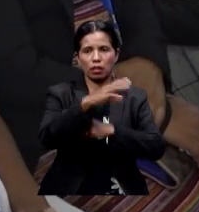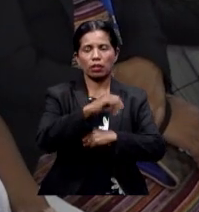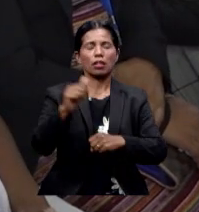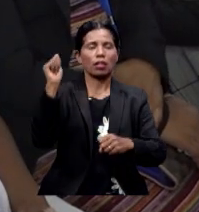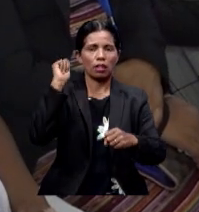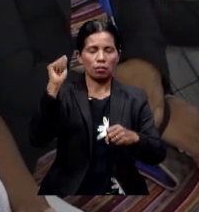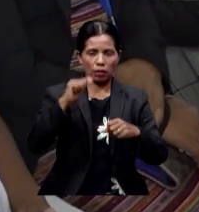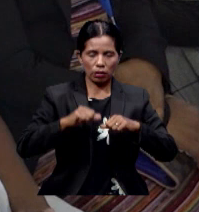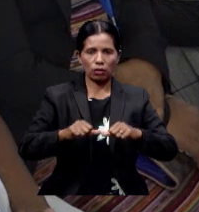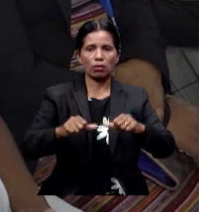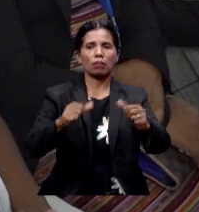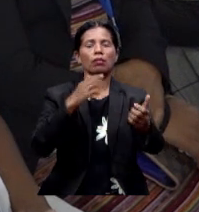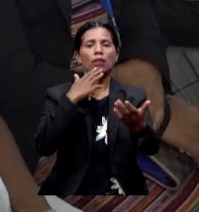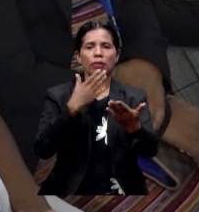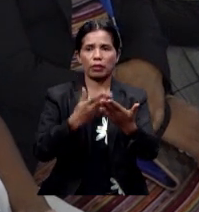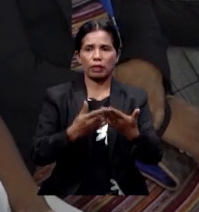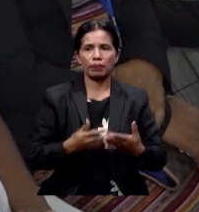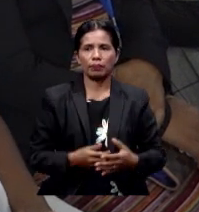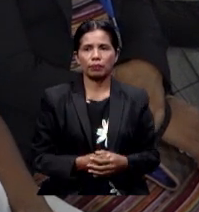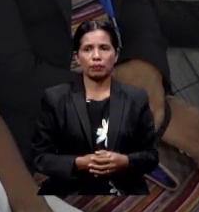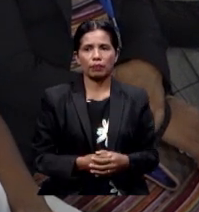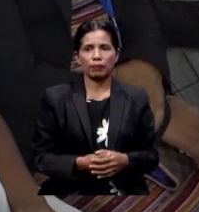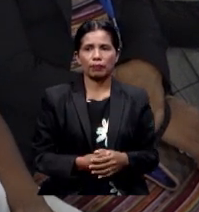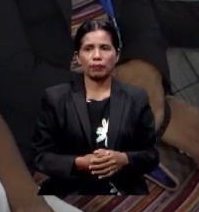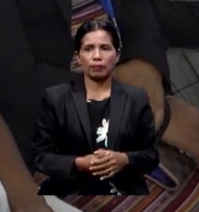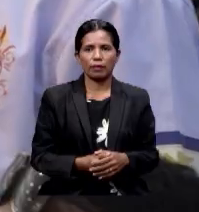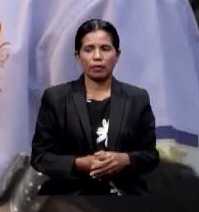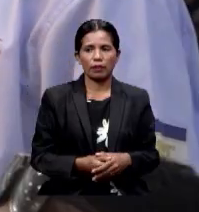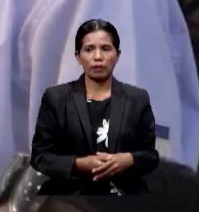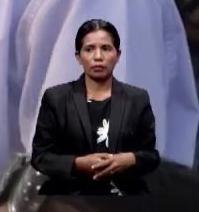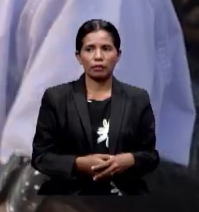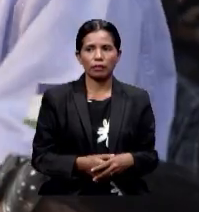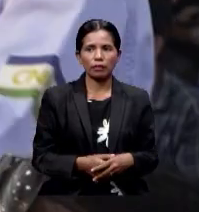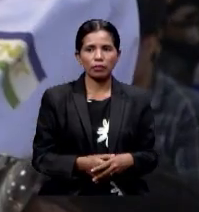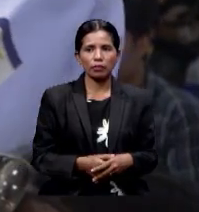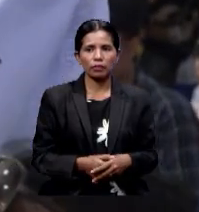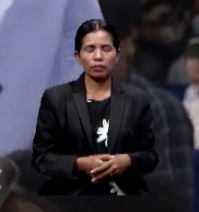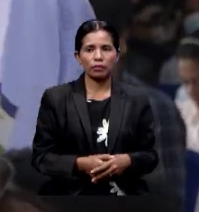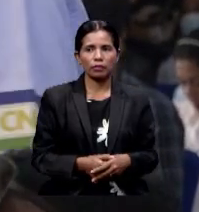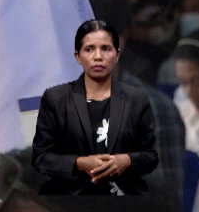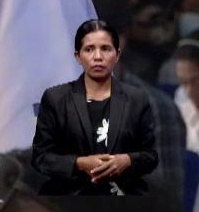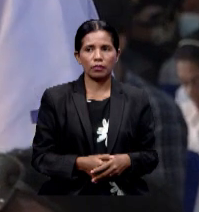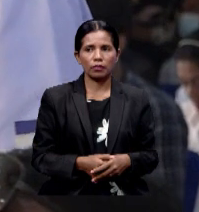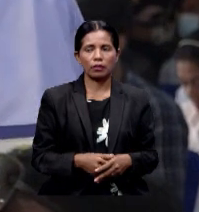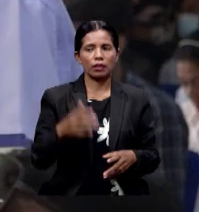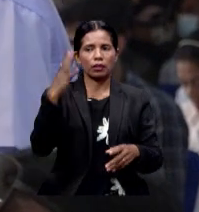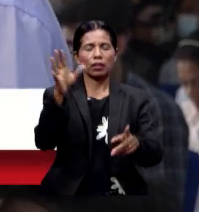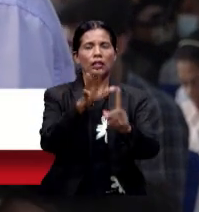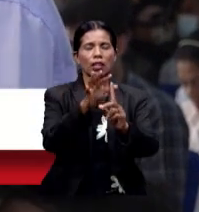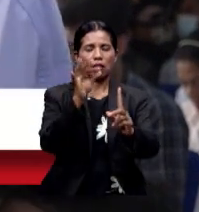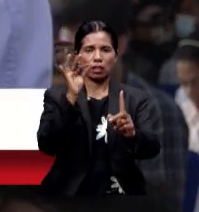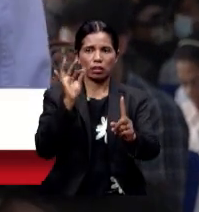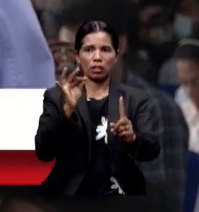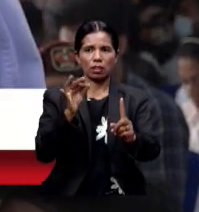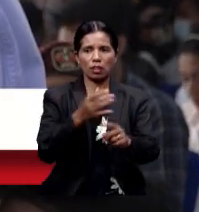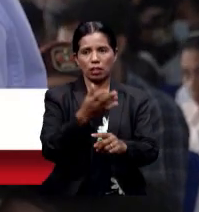o sucesso. SMRT e a compromisso também. E a eleição agora,